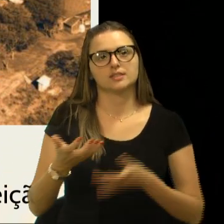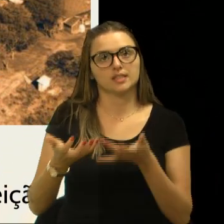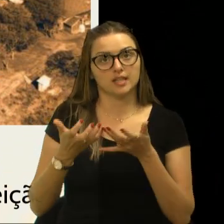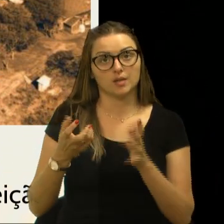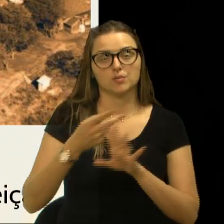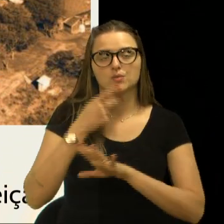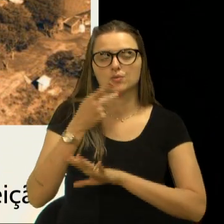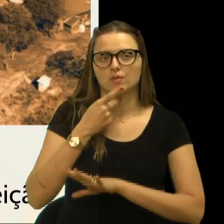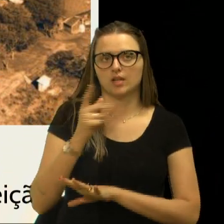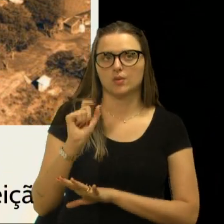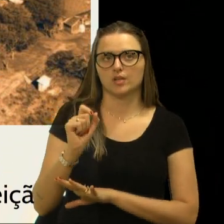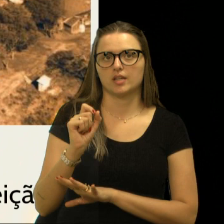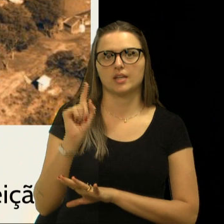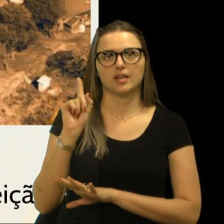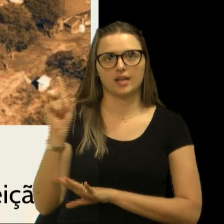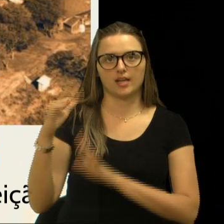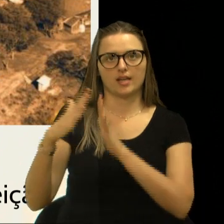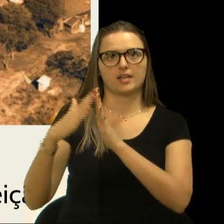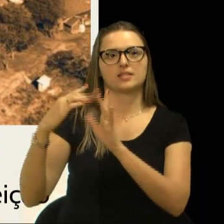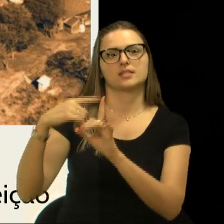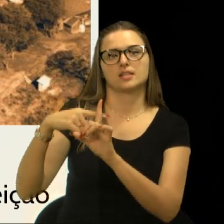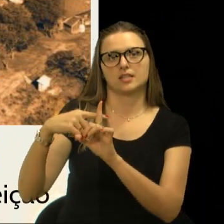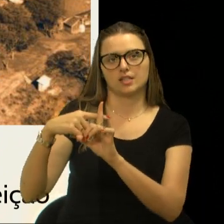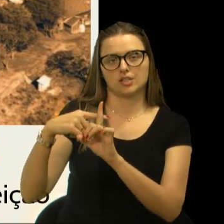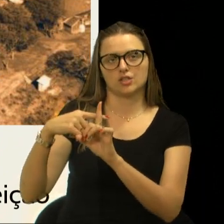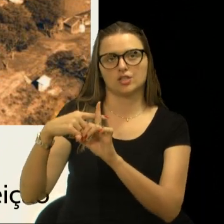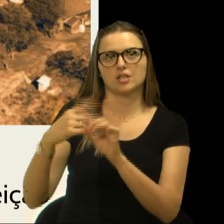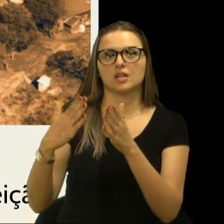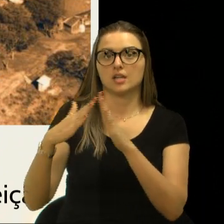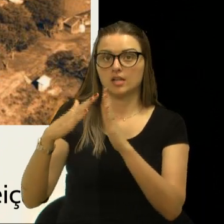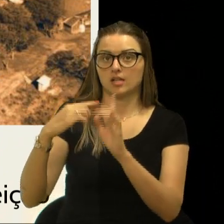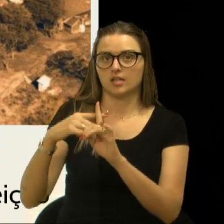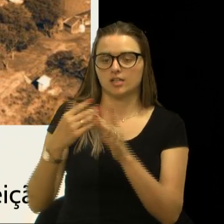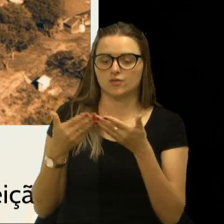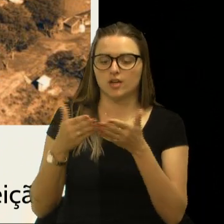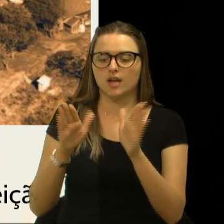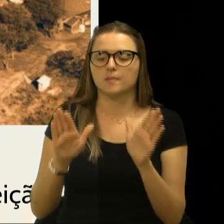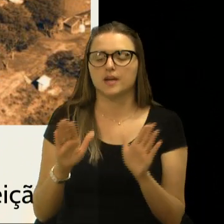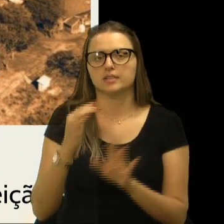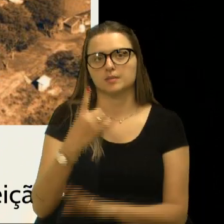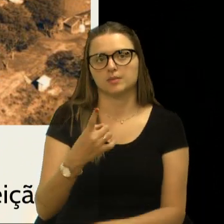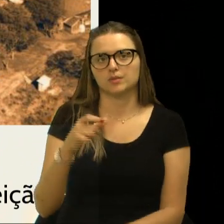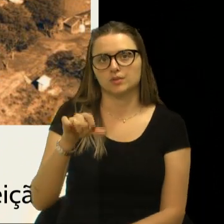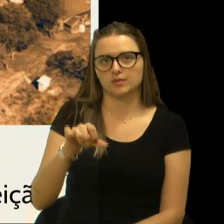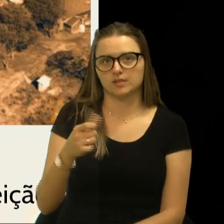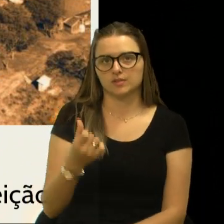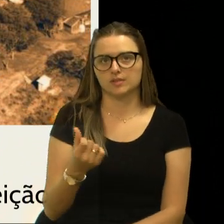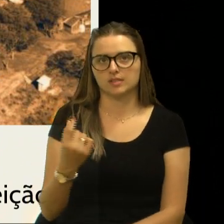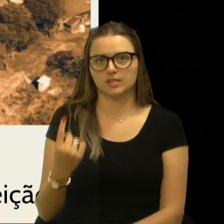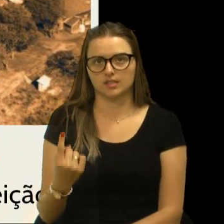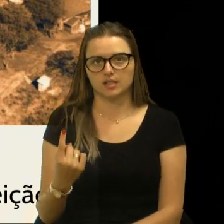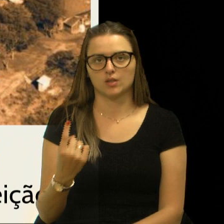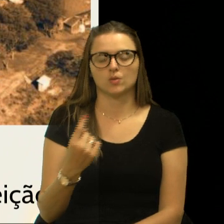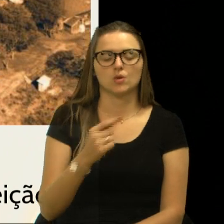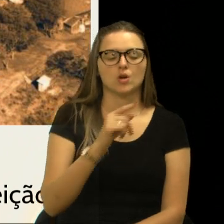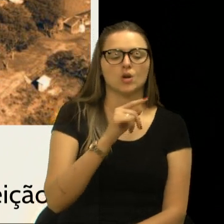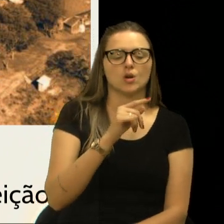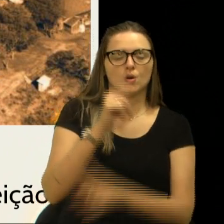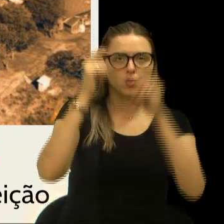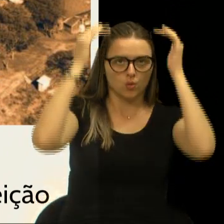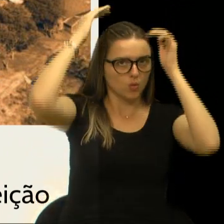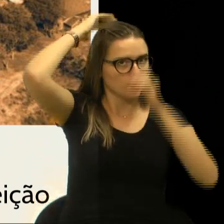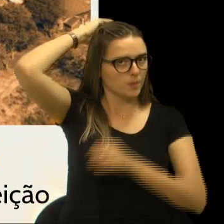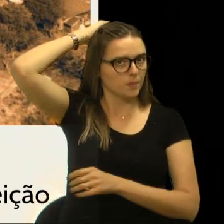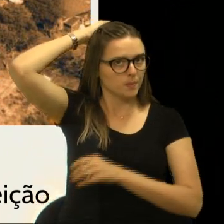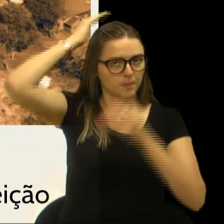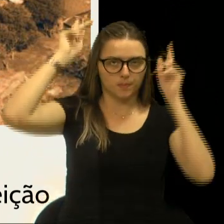que essa paróquia, a igreja foi inaugurada em 1961 por Dom José Baré, e o